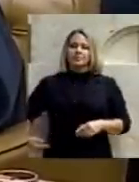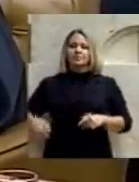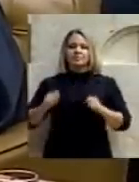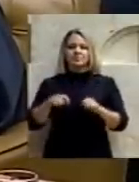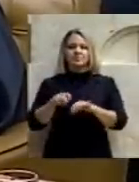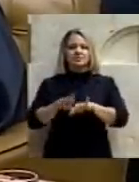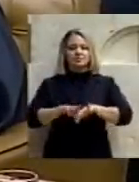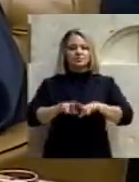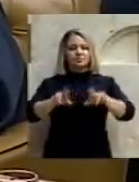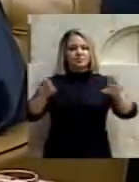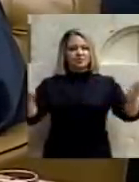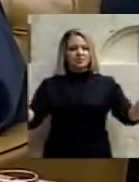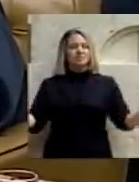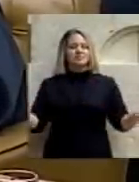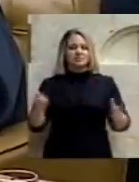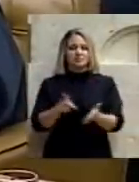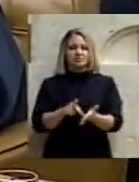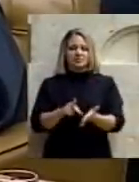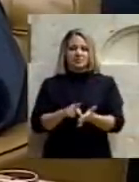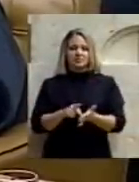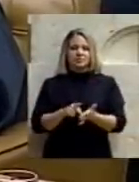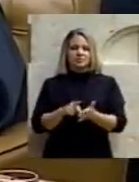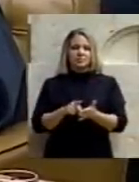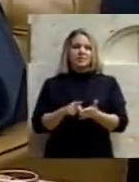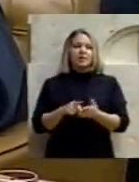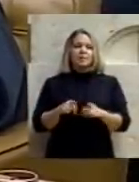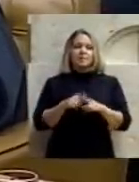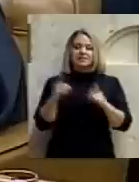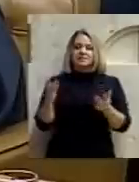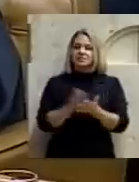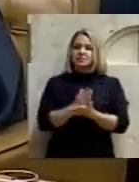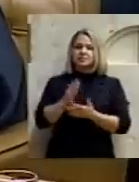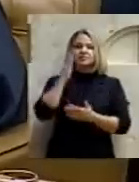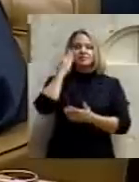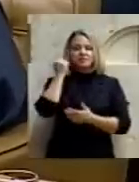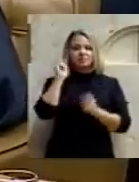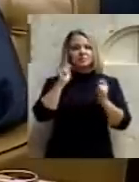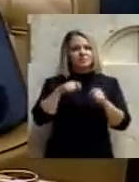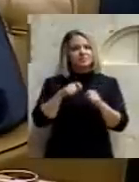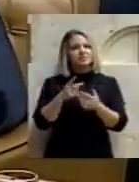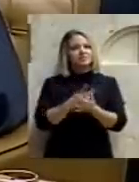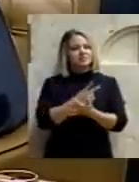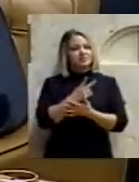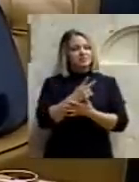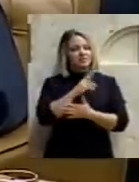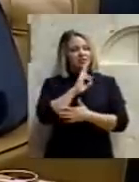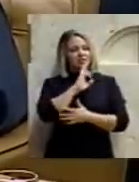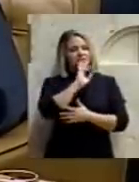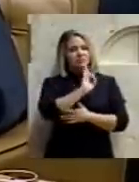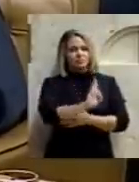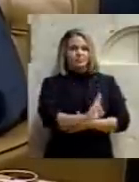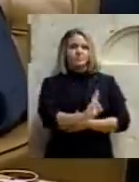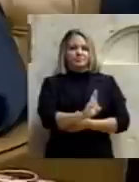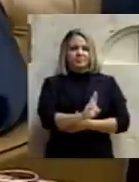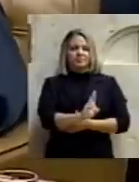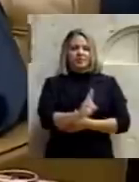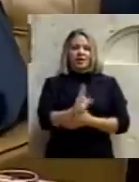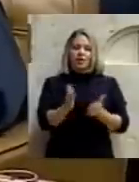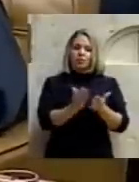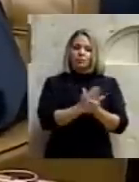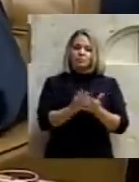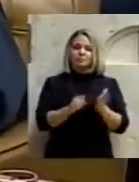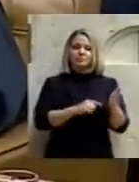estritamente diferenciados? Os doutrinadores assentam que beira o impossível a tarefa de responder a tais